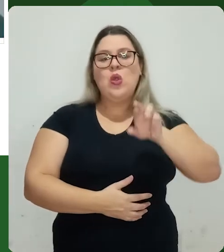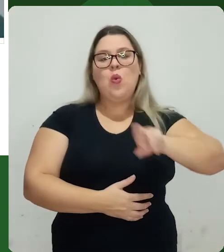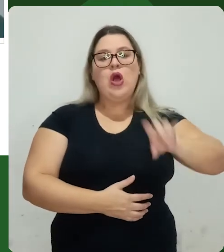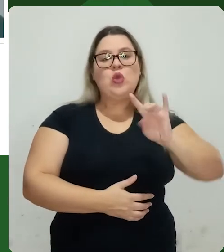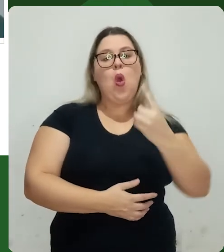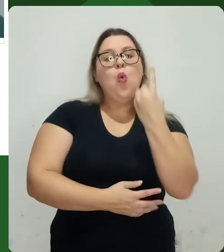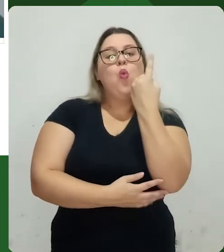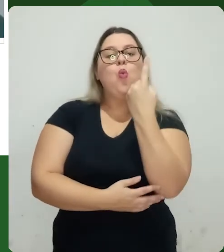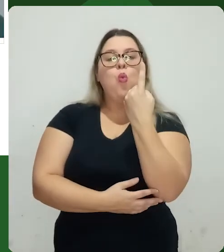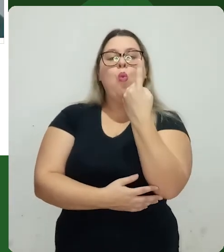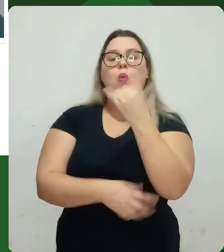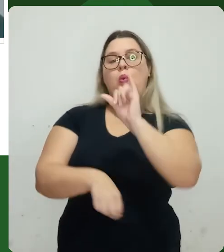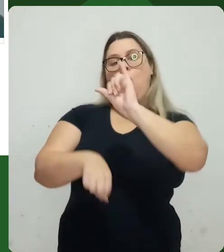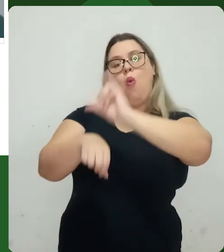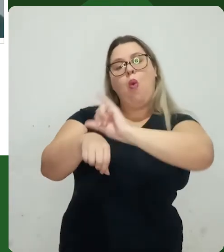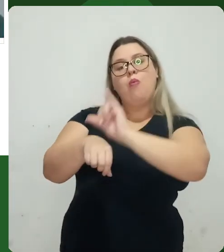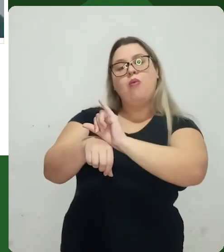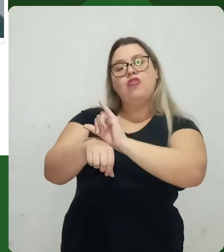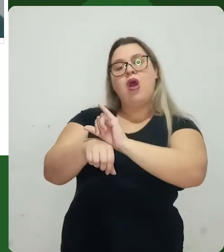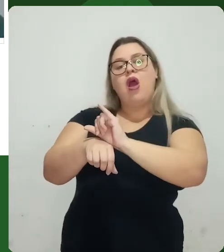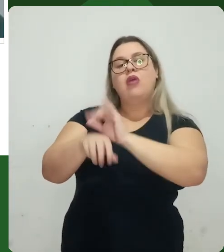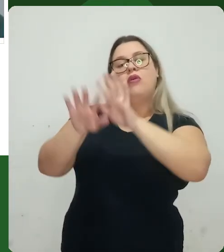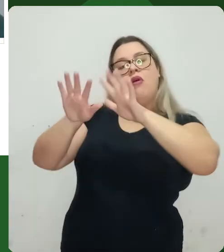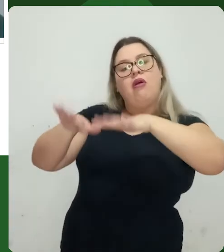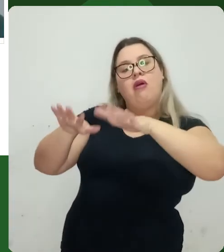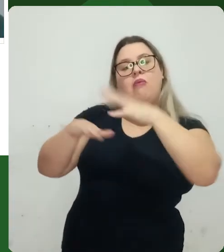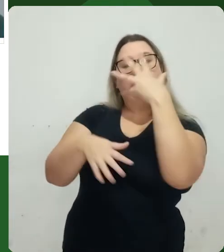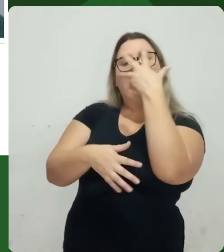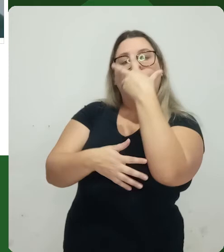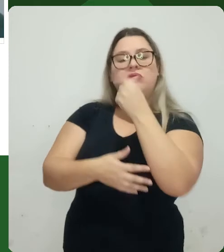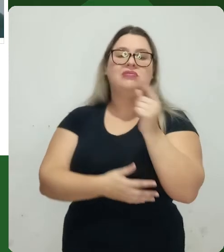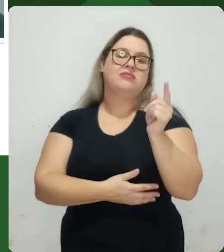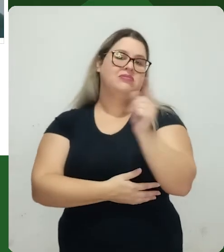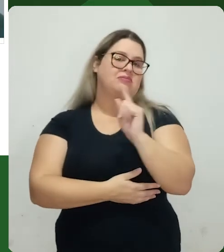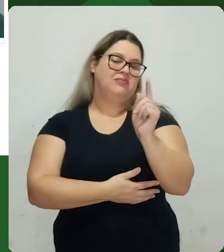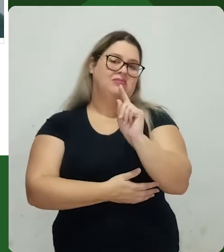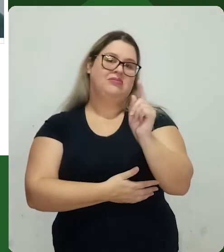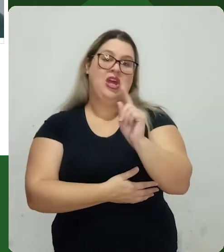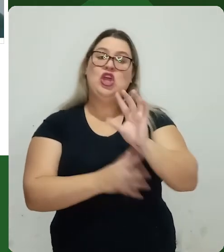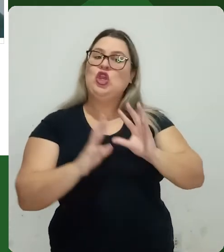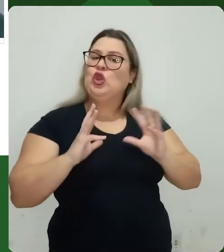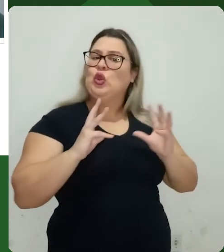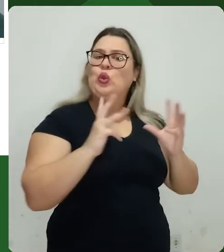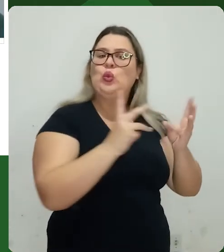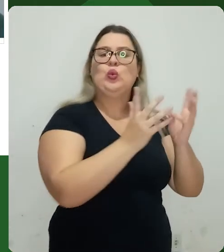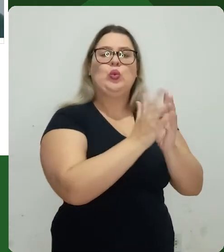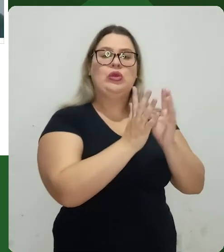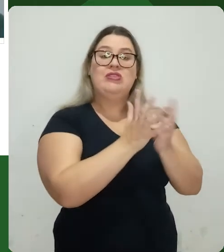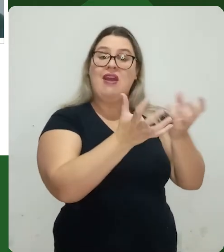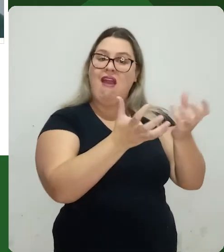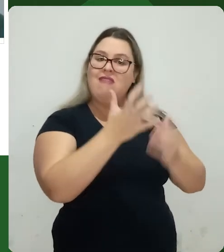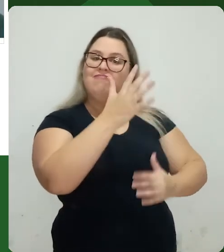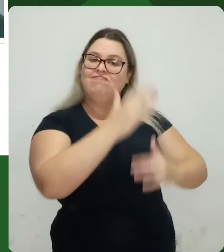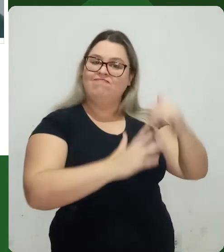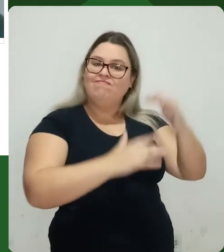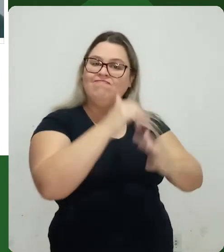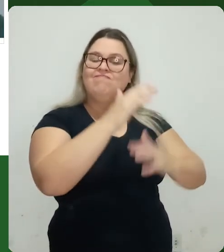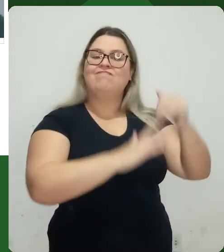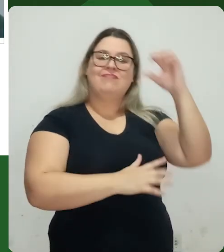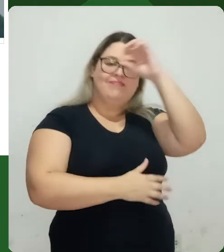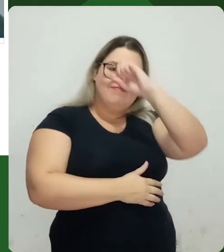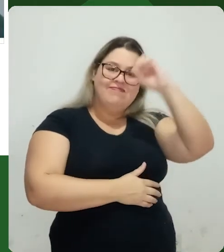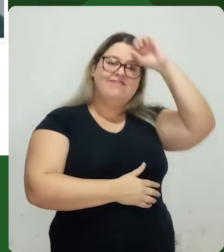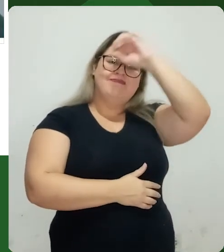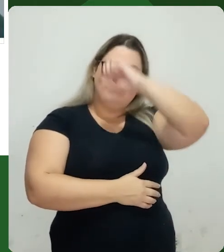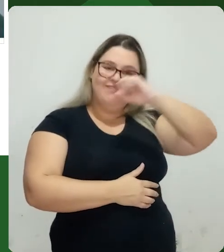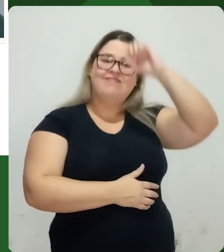não simplesmente em obras que ficavam separadas da nossa vida. Então todas as pessoas, todos os indígenas buscavam